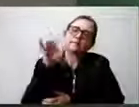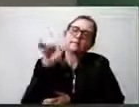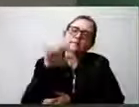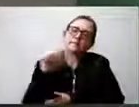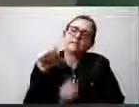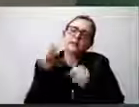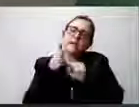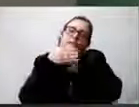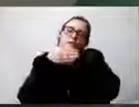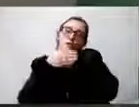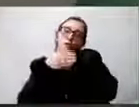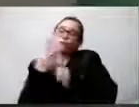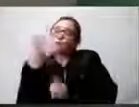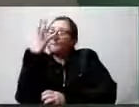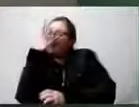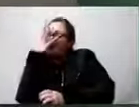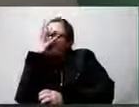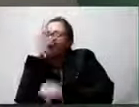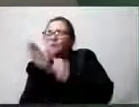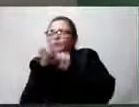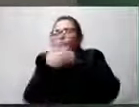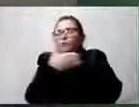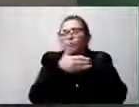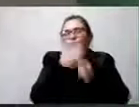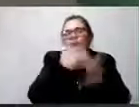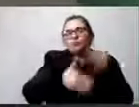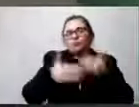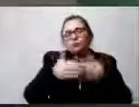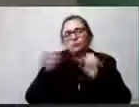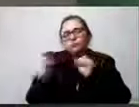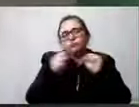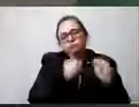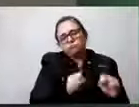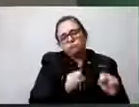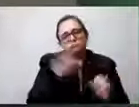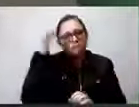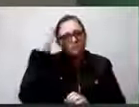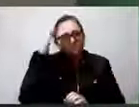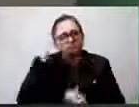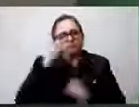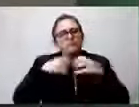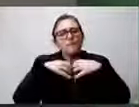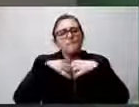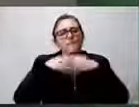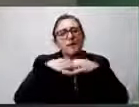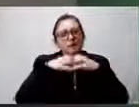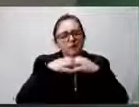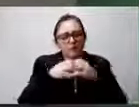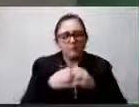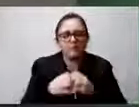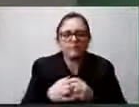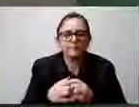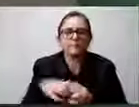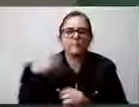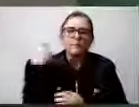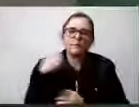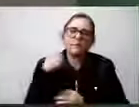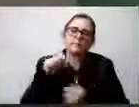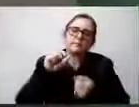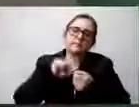e mascaram, né, todas as possibilidades de entendimento mecânico. Então, a gente precisa só fazer